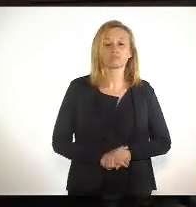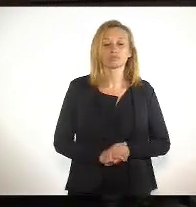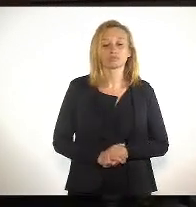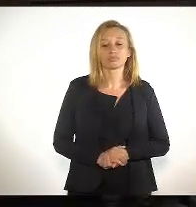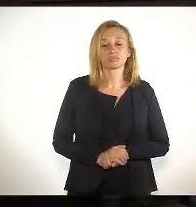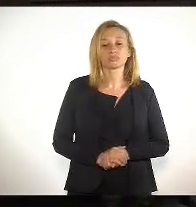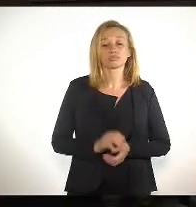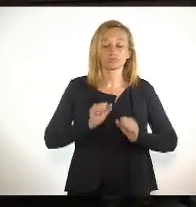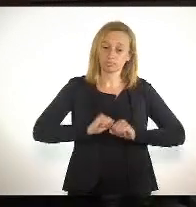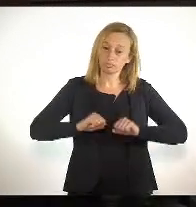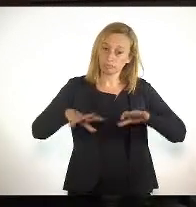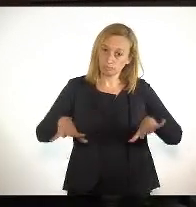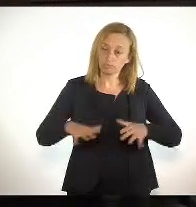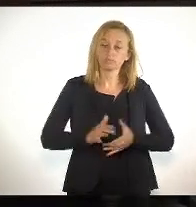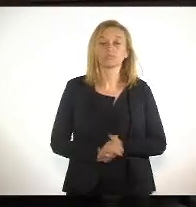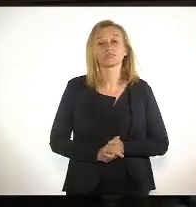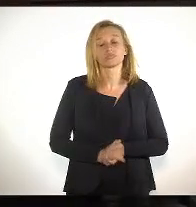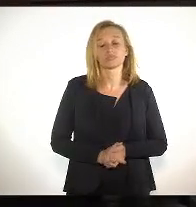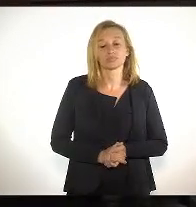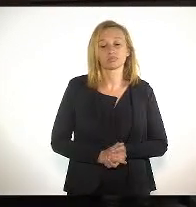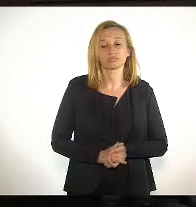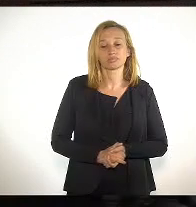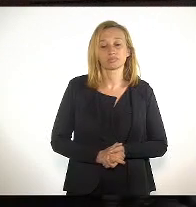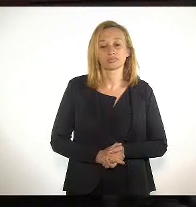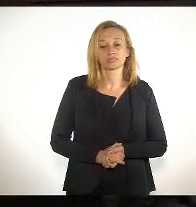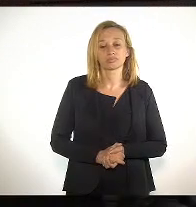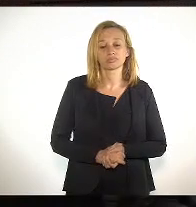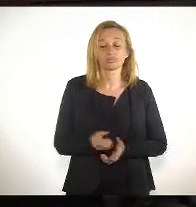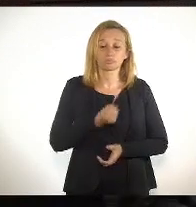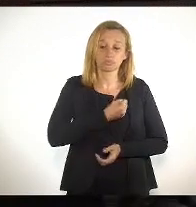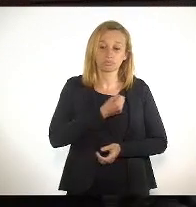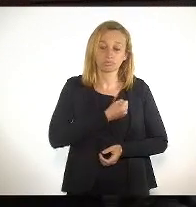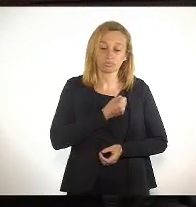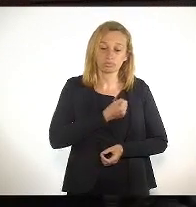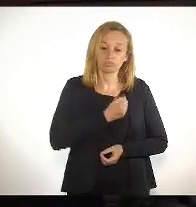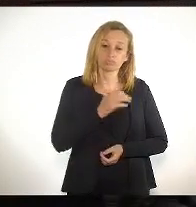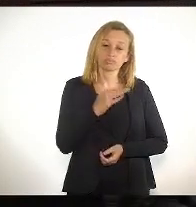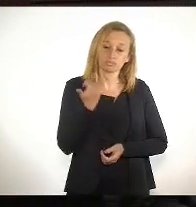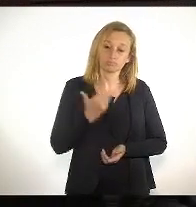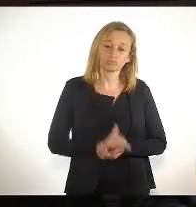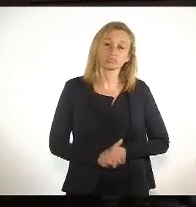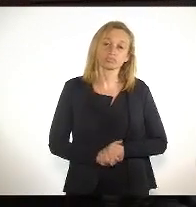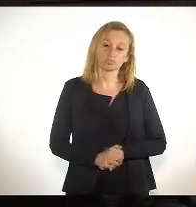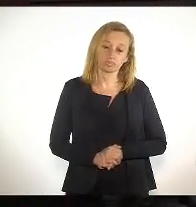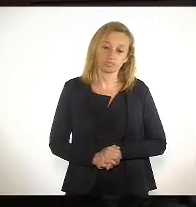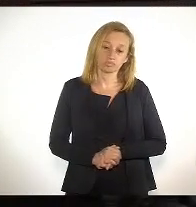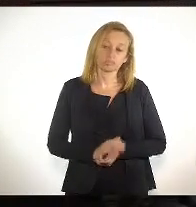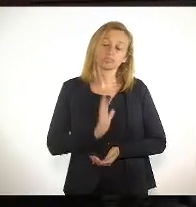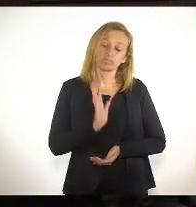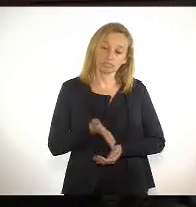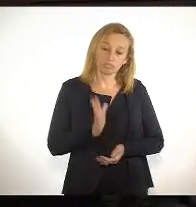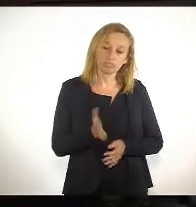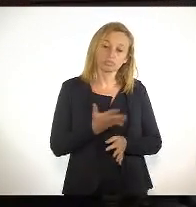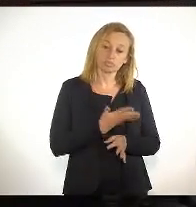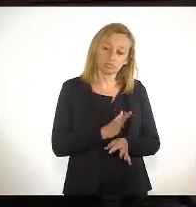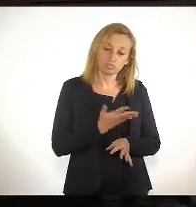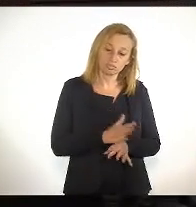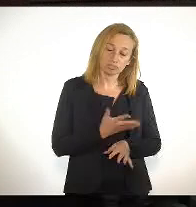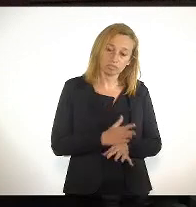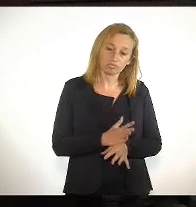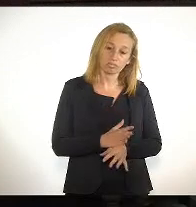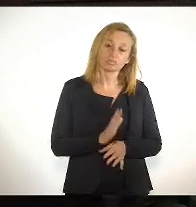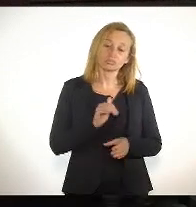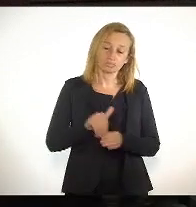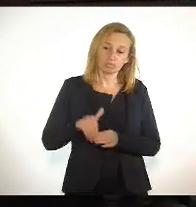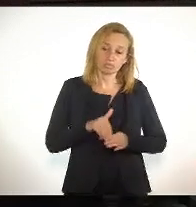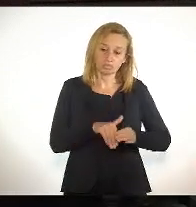da pandemia, entrarão pelo alto número de abstenções, entrarão pelas práticas já consagradas em eleições no